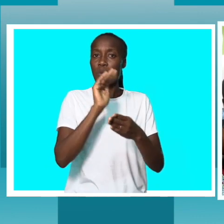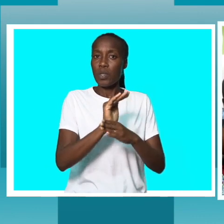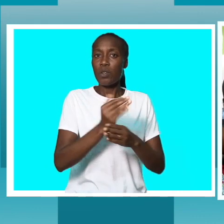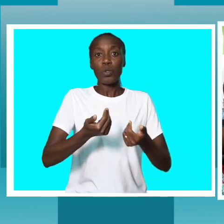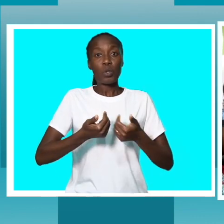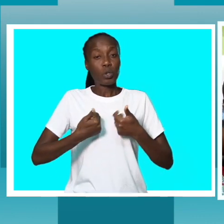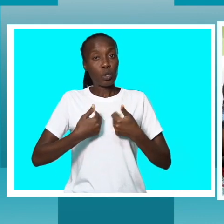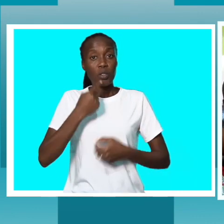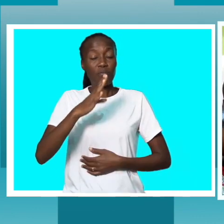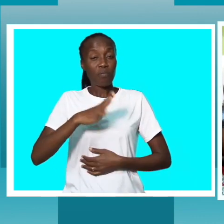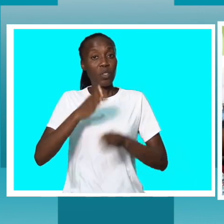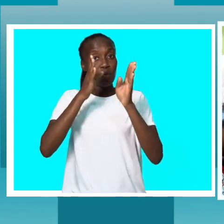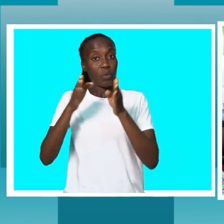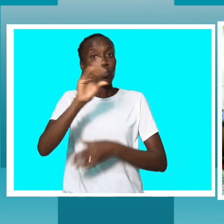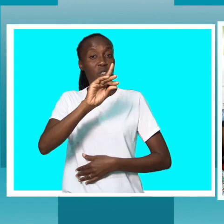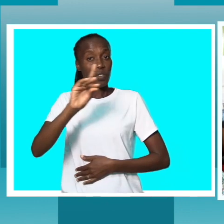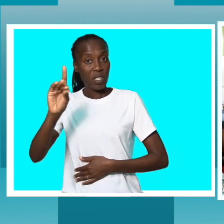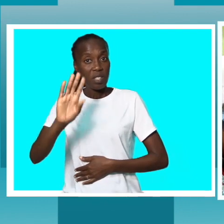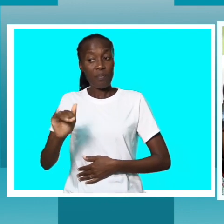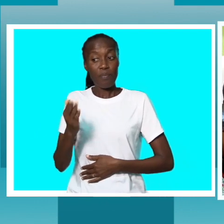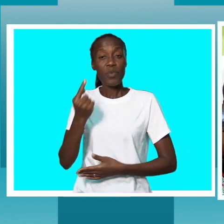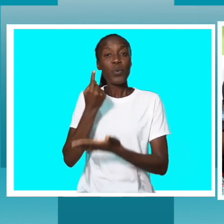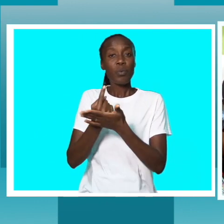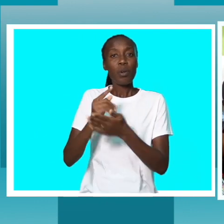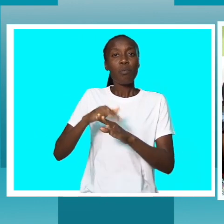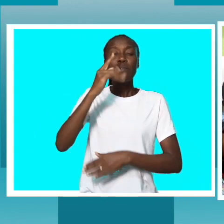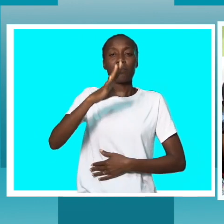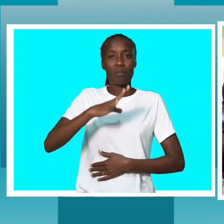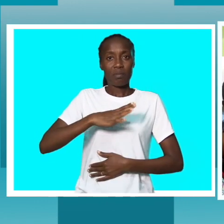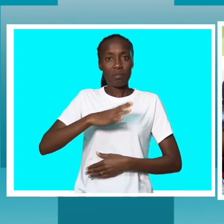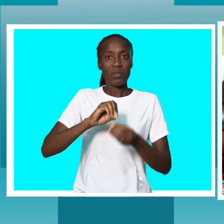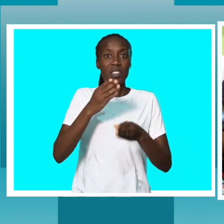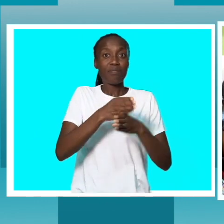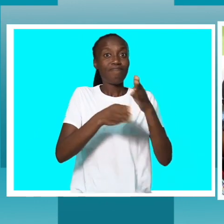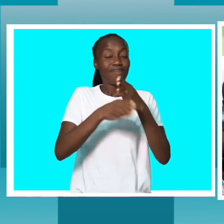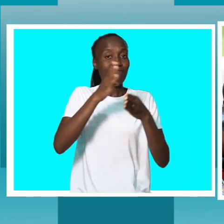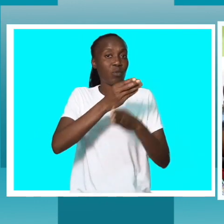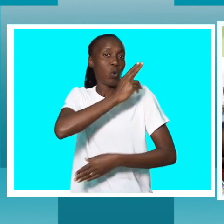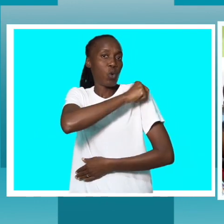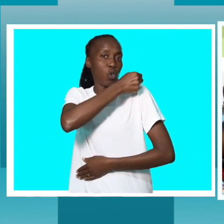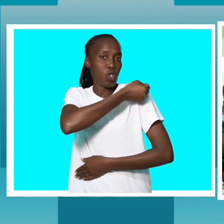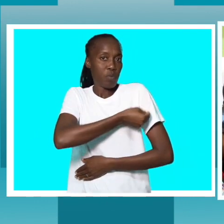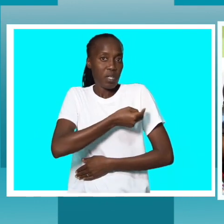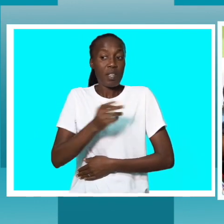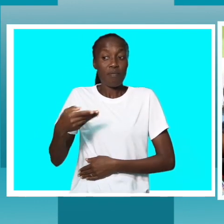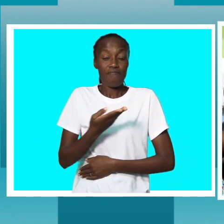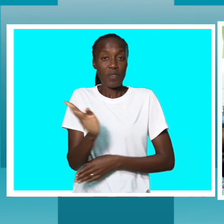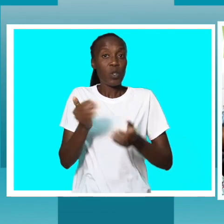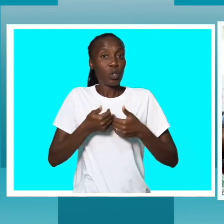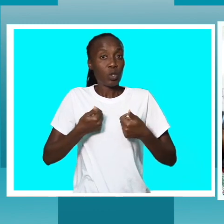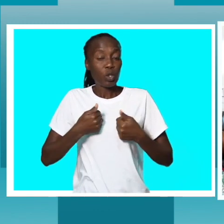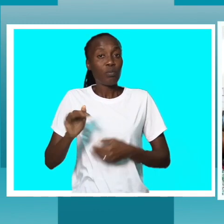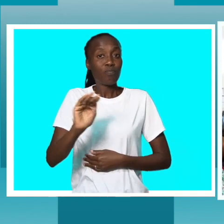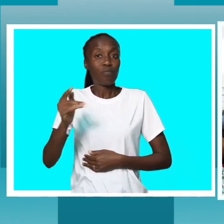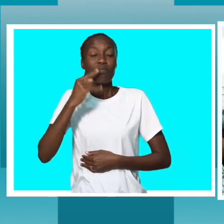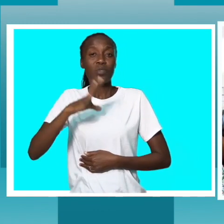com vulnerabilidade e aos jovens com deficiência. Acho que um aspecto fundamental foi a construção dos hostais, porque permite que os jovens, não só da região, mas